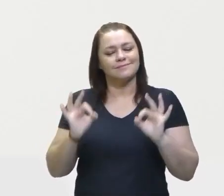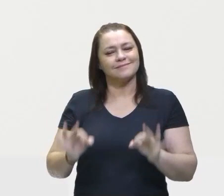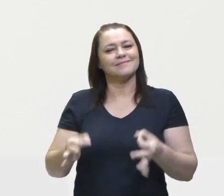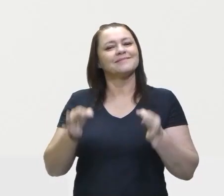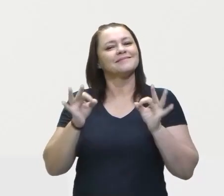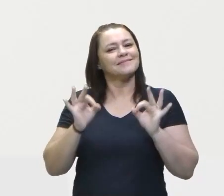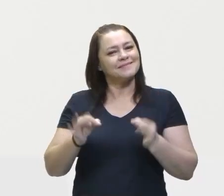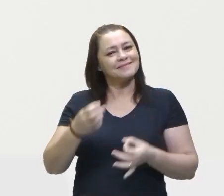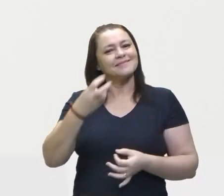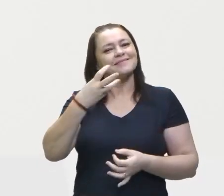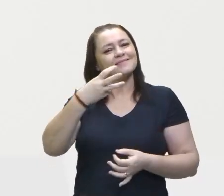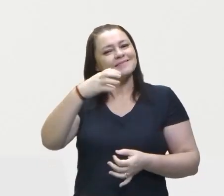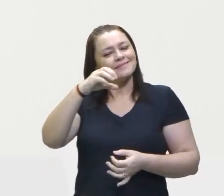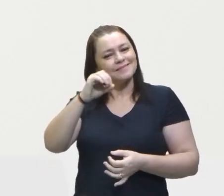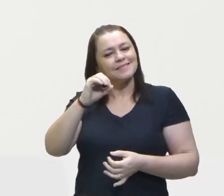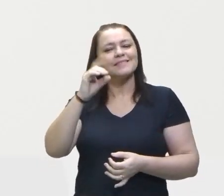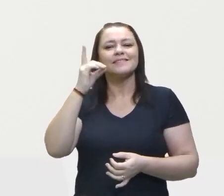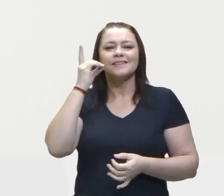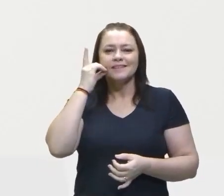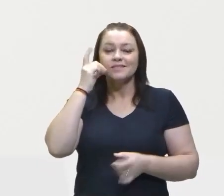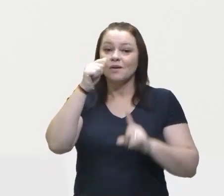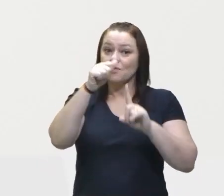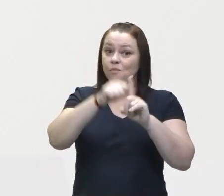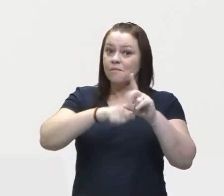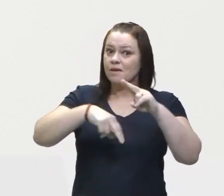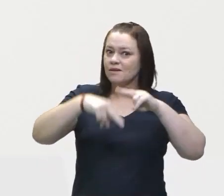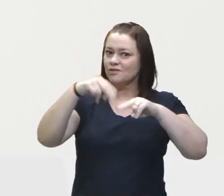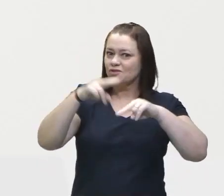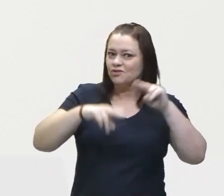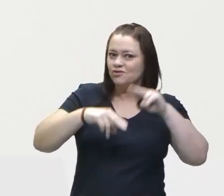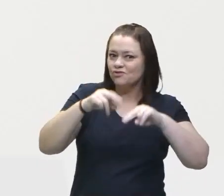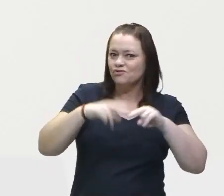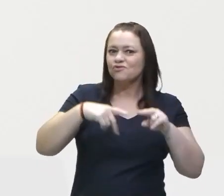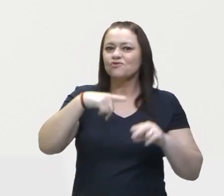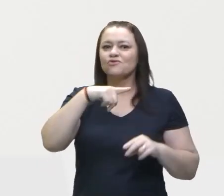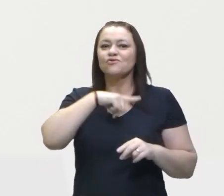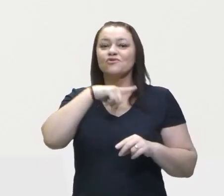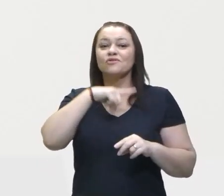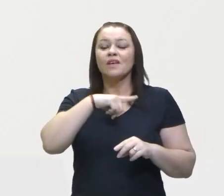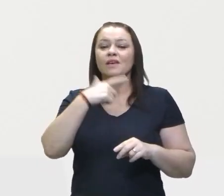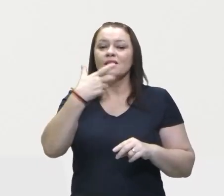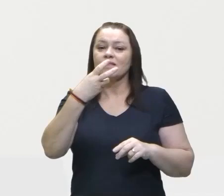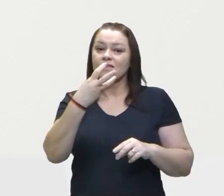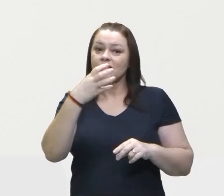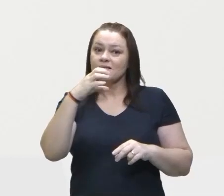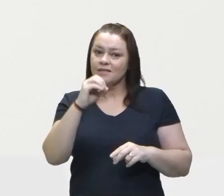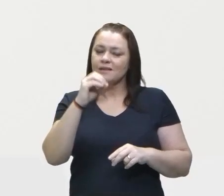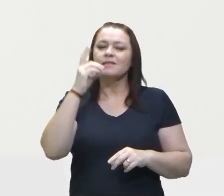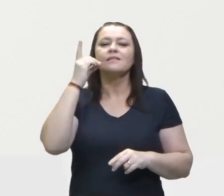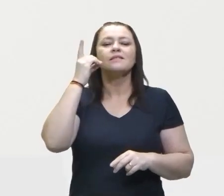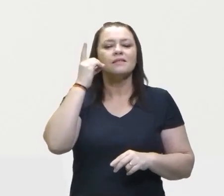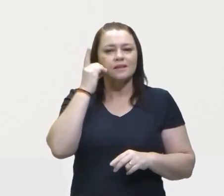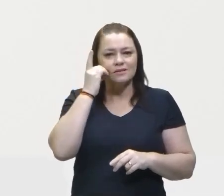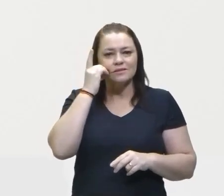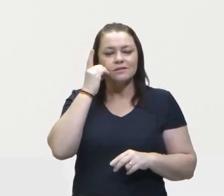30 dias. Está aqui, ó. Mês de junho, 30 dias.